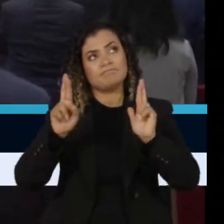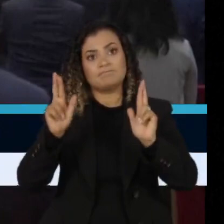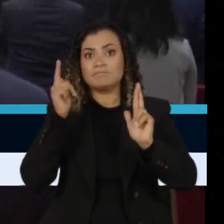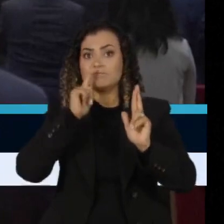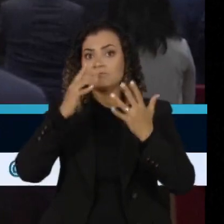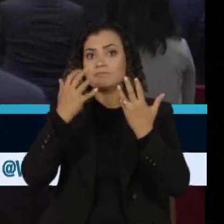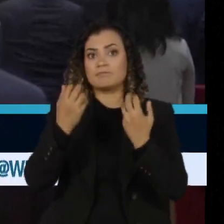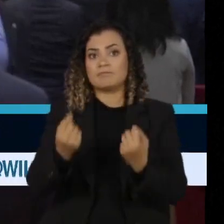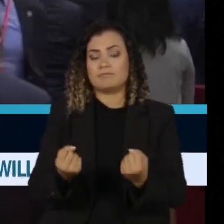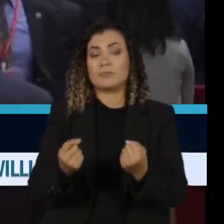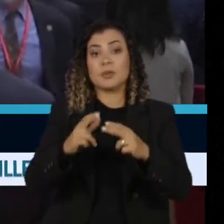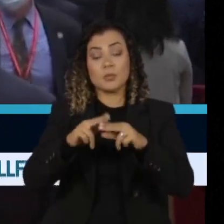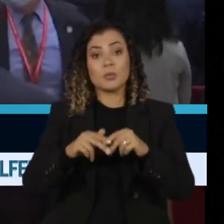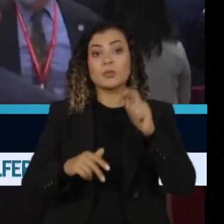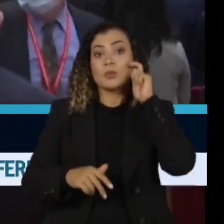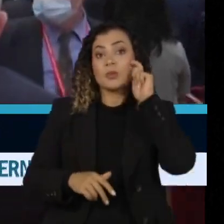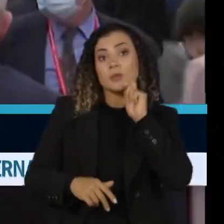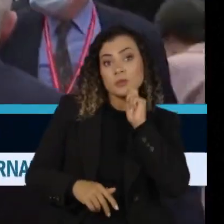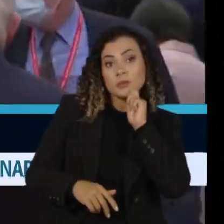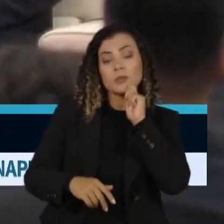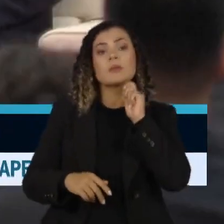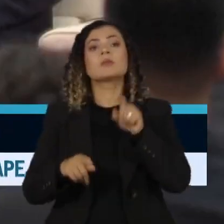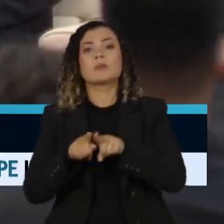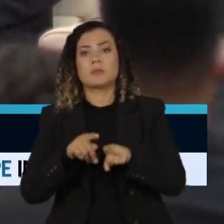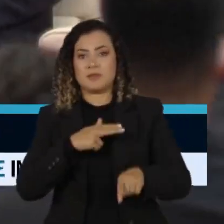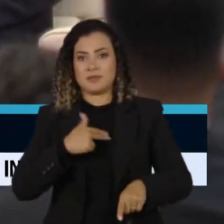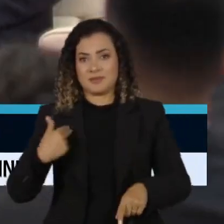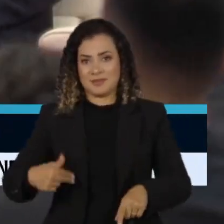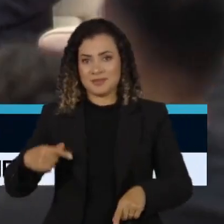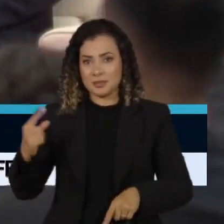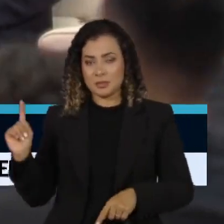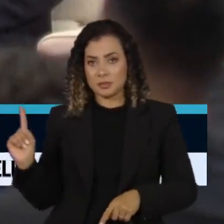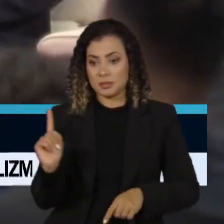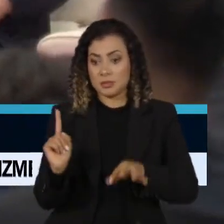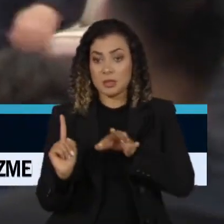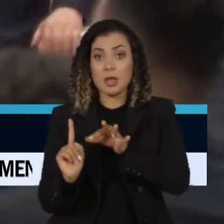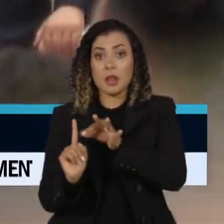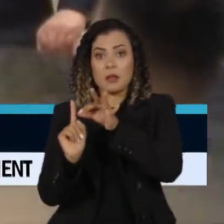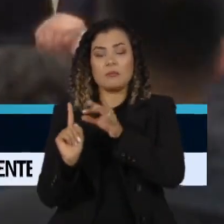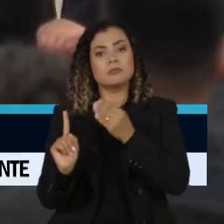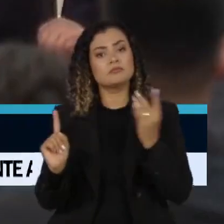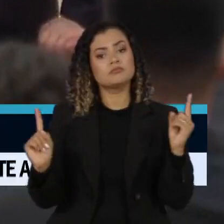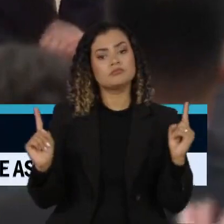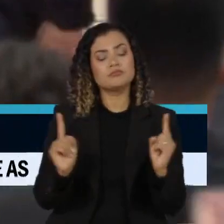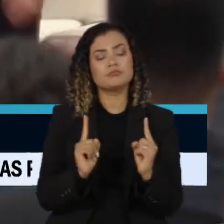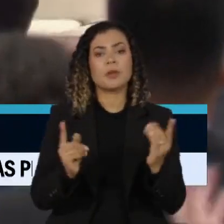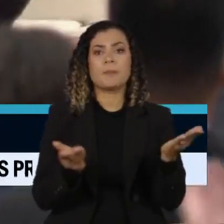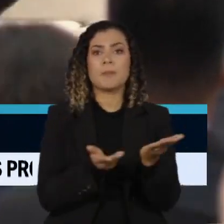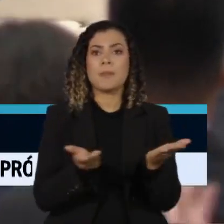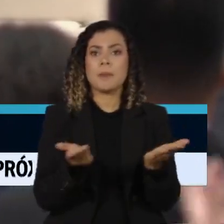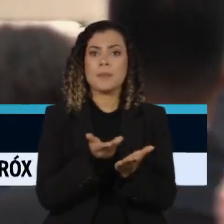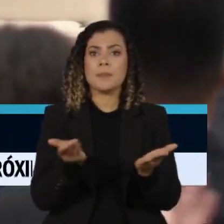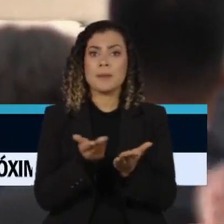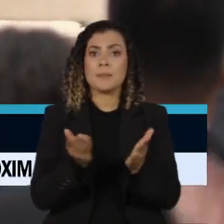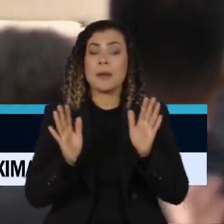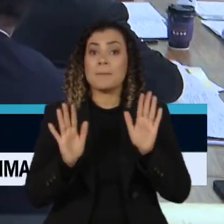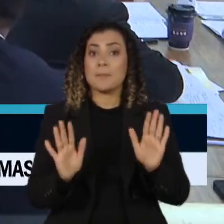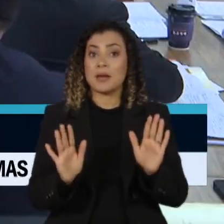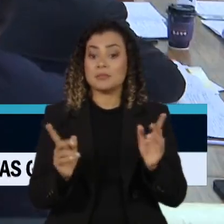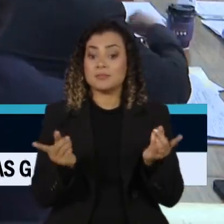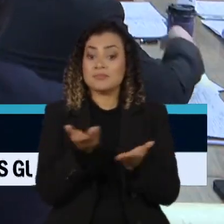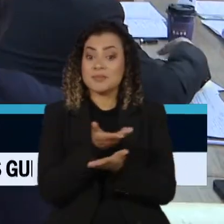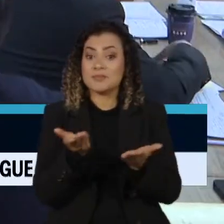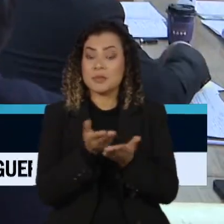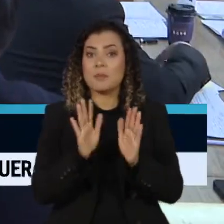Xi Jinping e Macron discutem a paz na Ucrânia, mas cada um tem também problemas domésticos para resolver. Enquanto se reuniam,